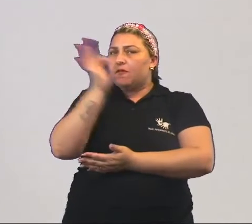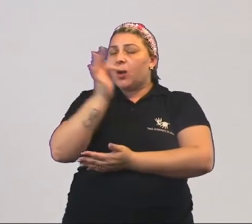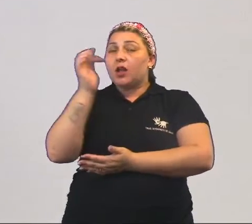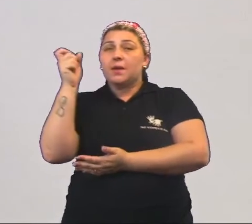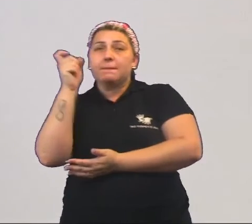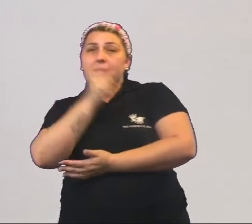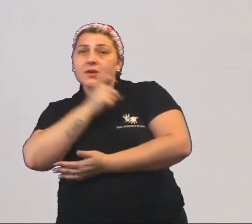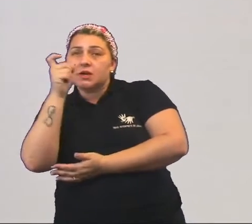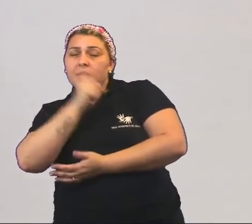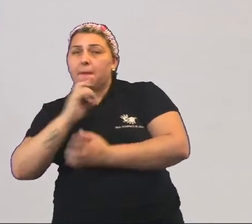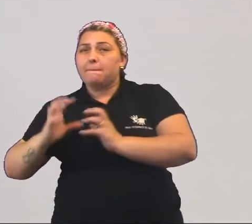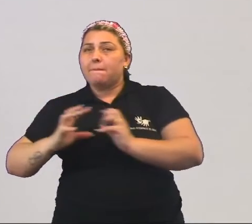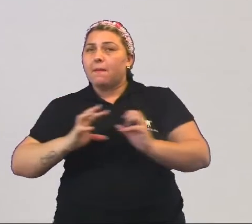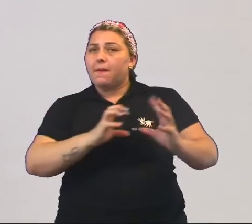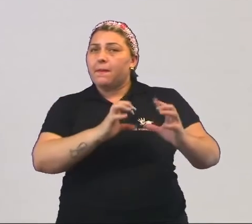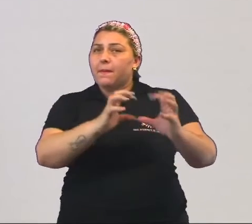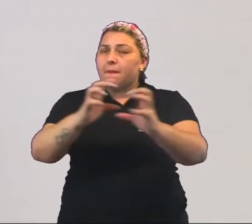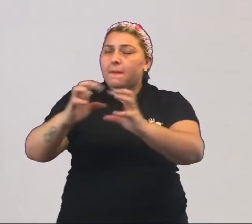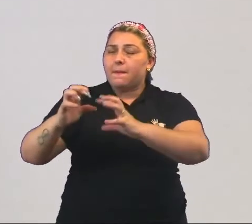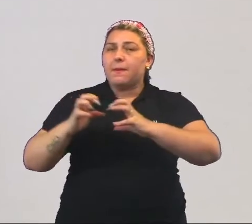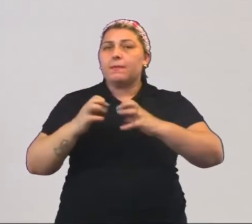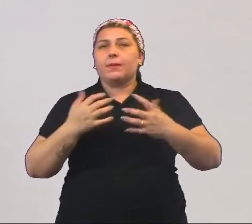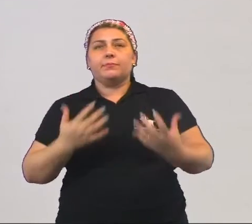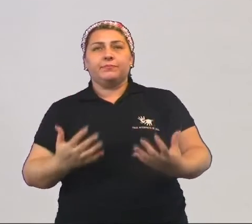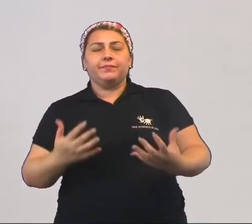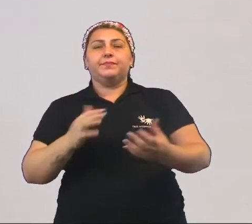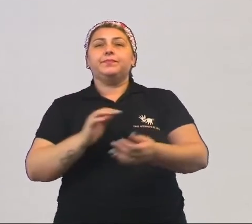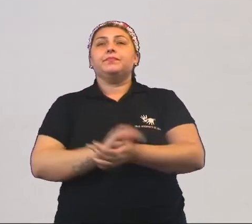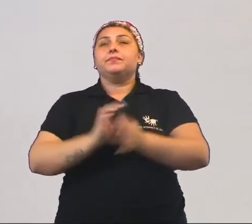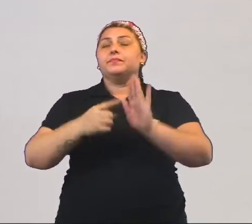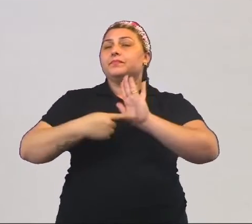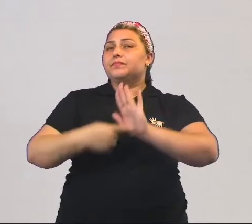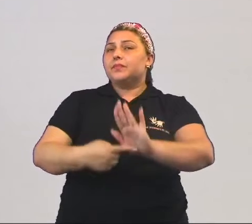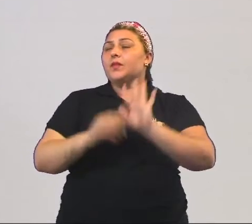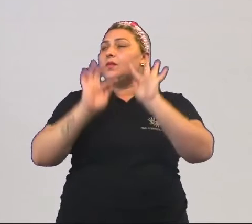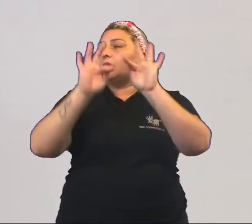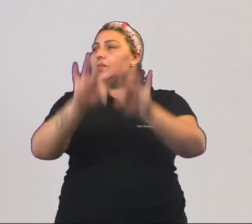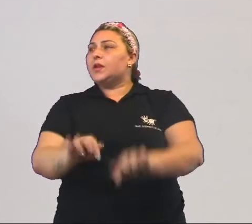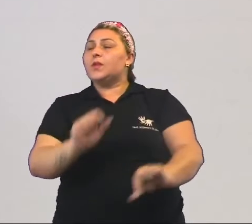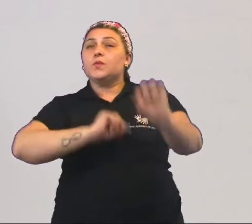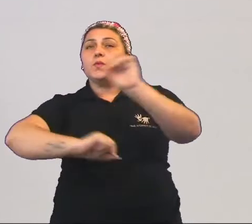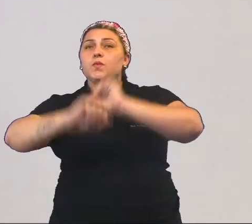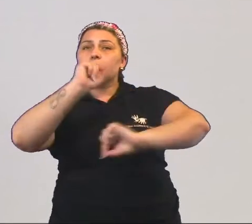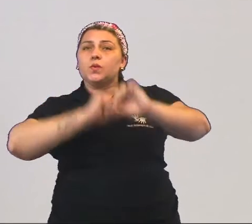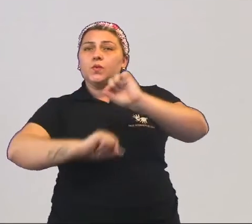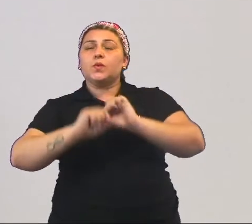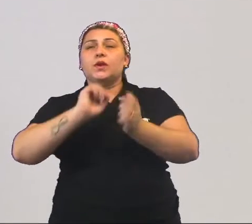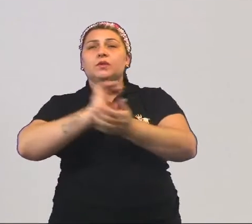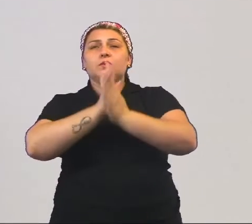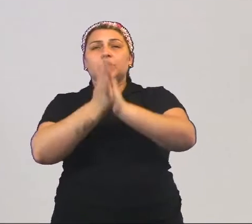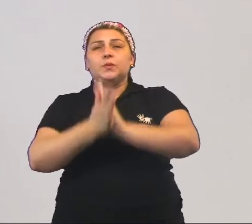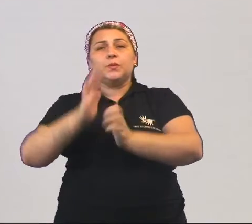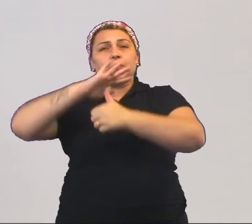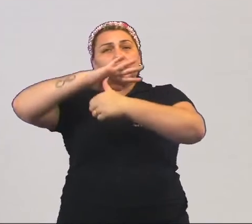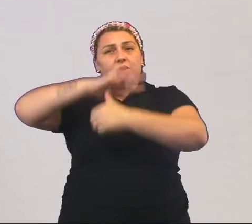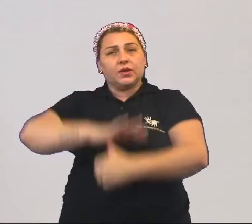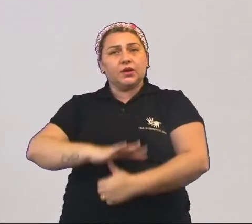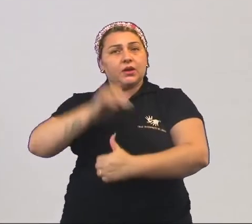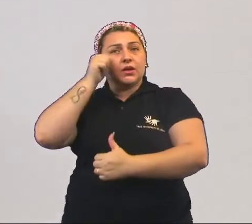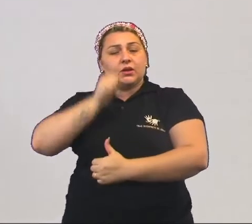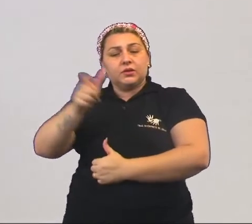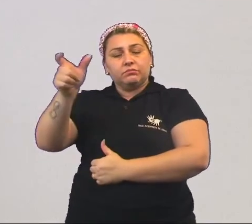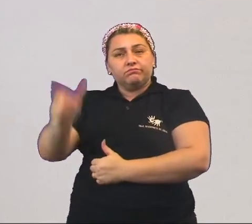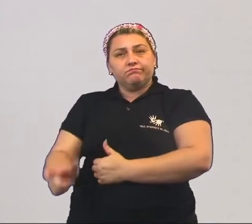aquelas discussões, aqueles comentários que apresentam como finalidade justamente depreciar, digamos